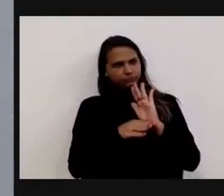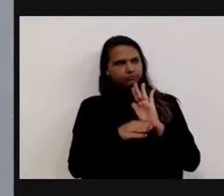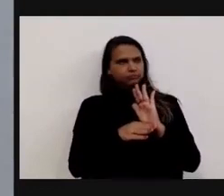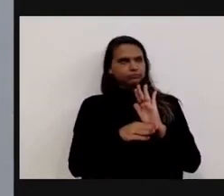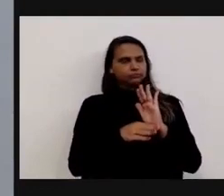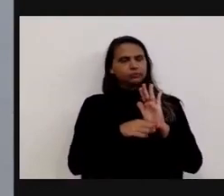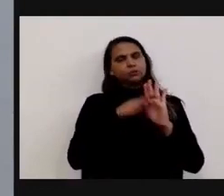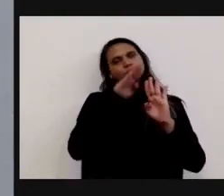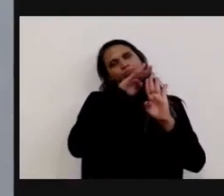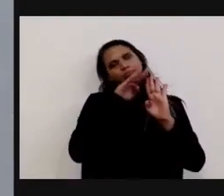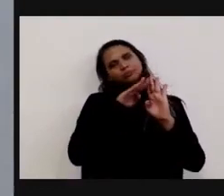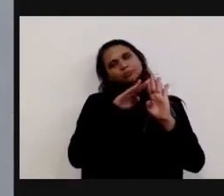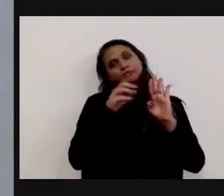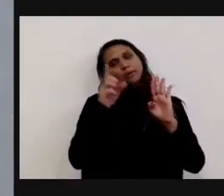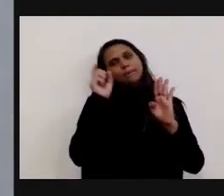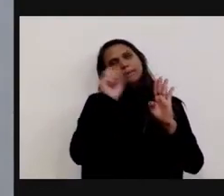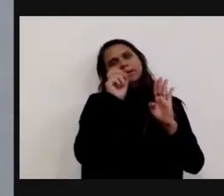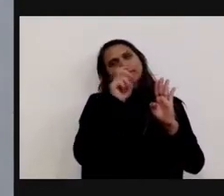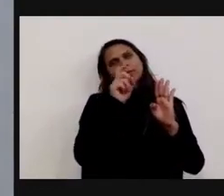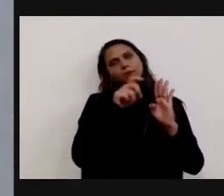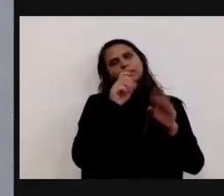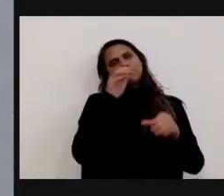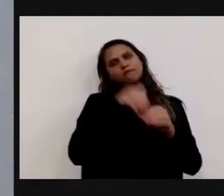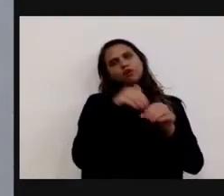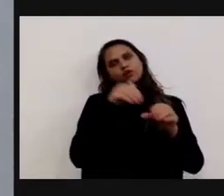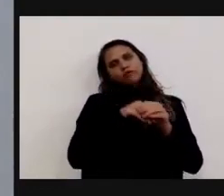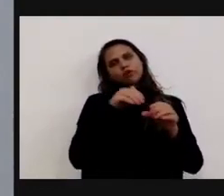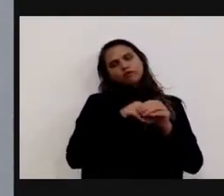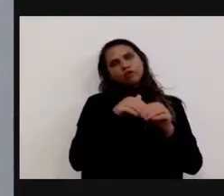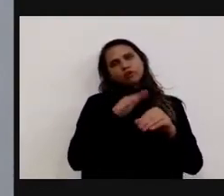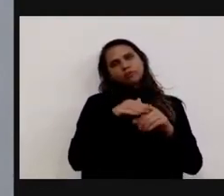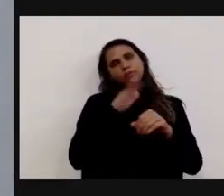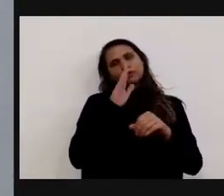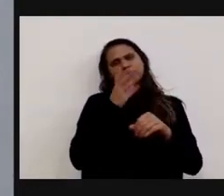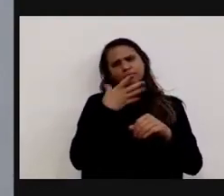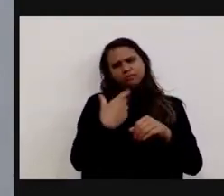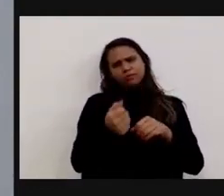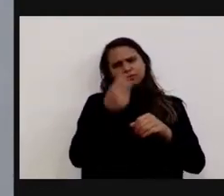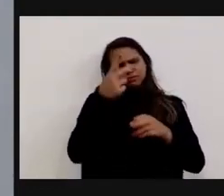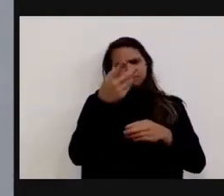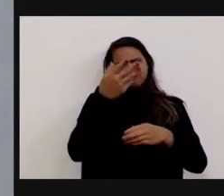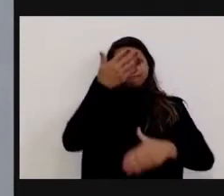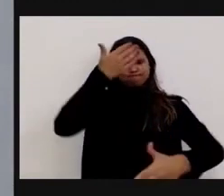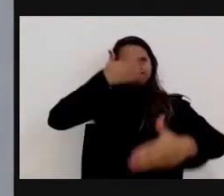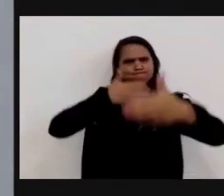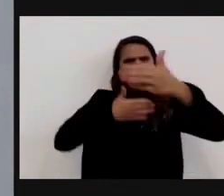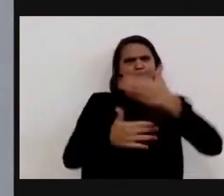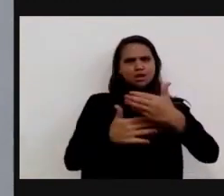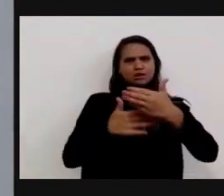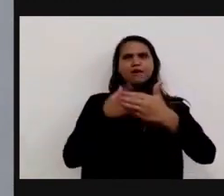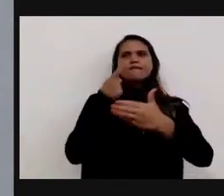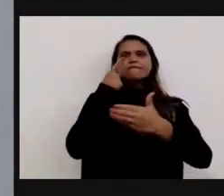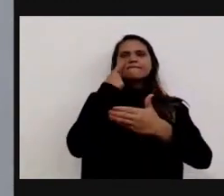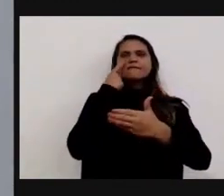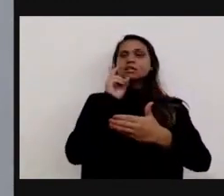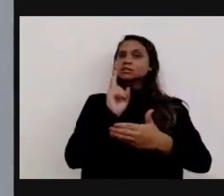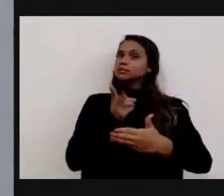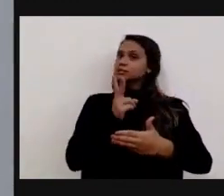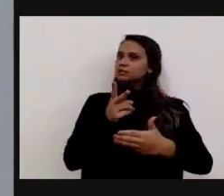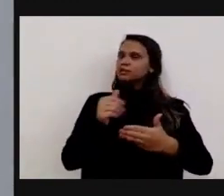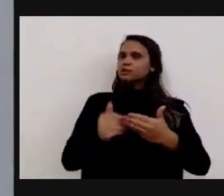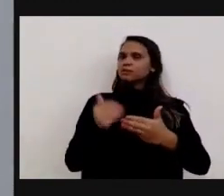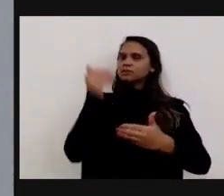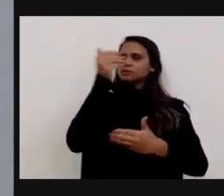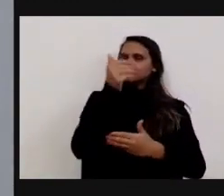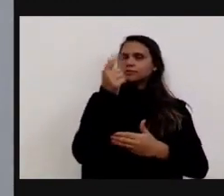os primeiros são os mais votados eu falei vamos inverter para a gente testar se vai continuar aparecendo esse aqui como primeiro